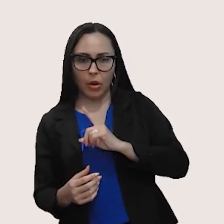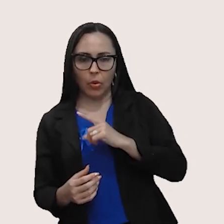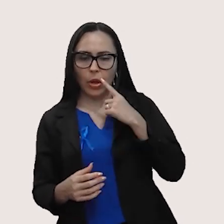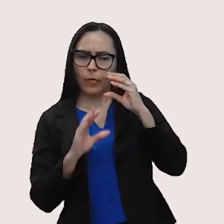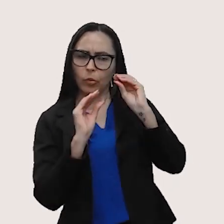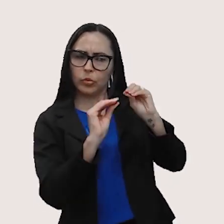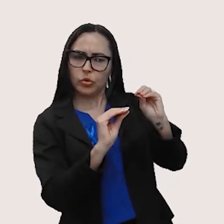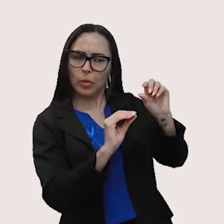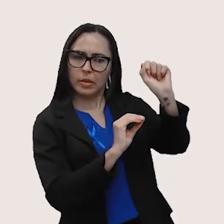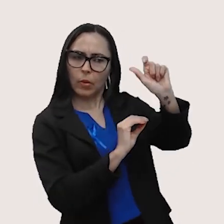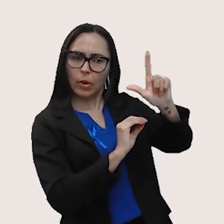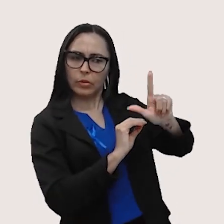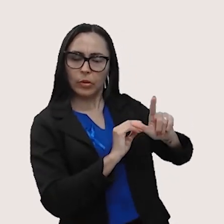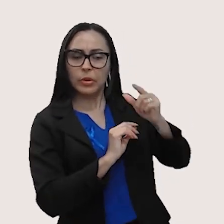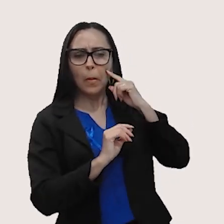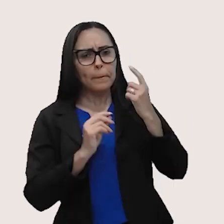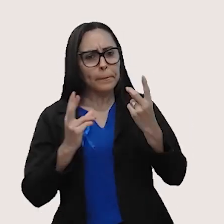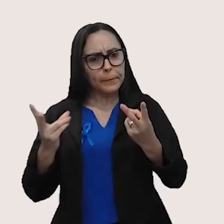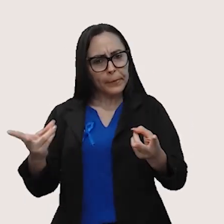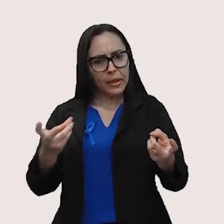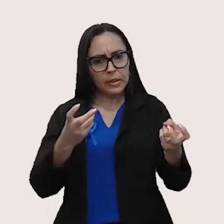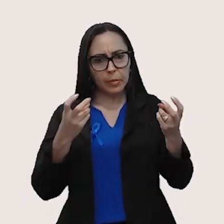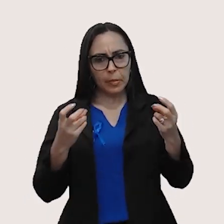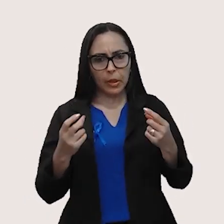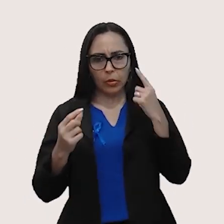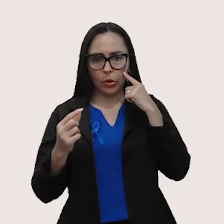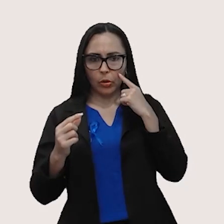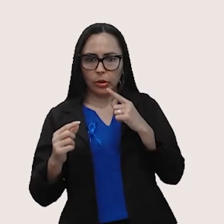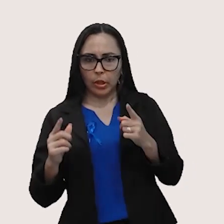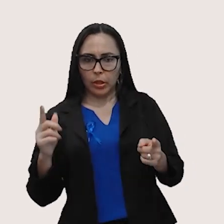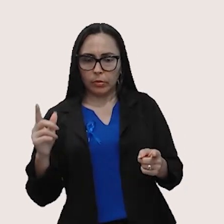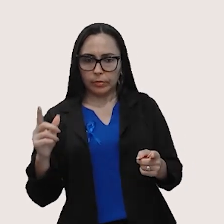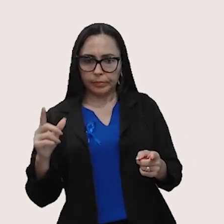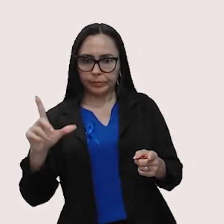Tu percebeu aí que eu tenho um comprimento A